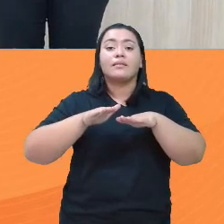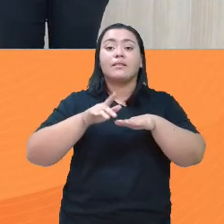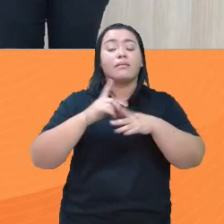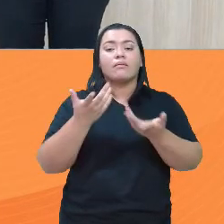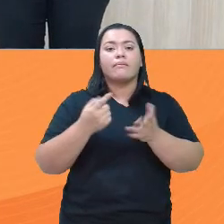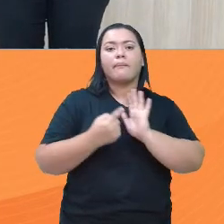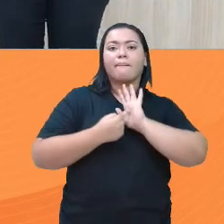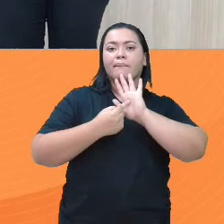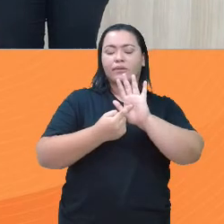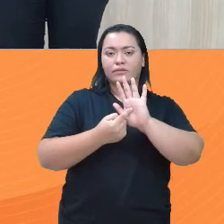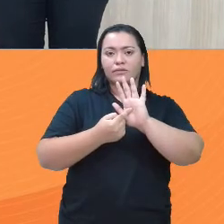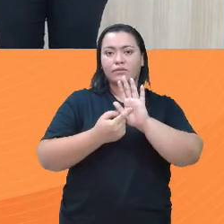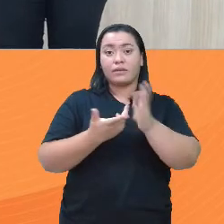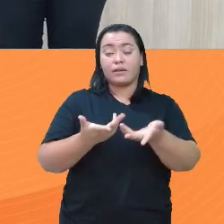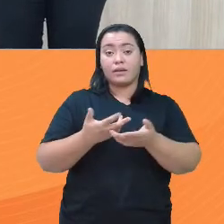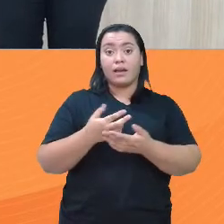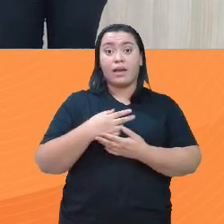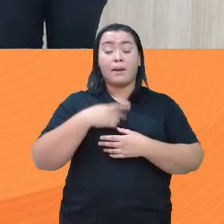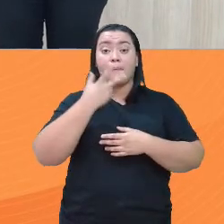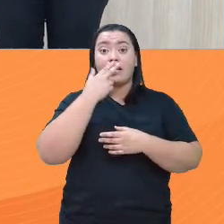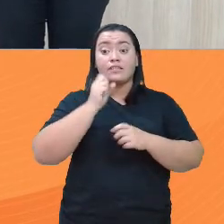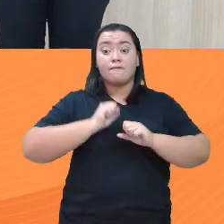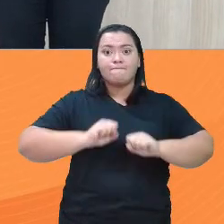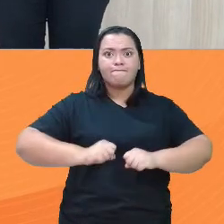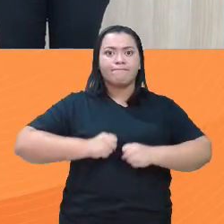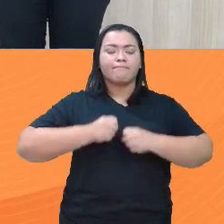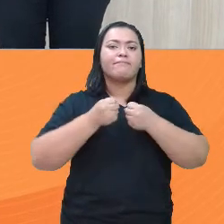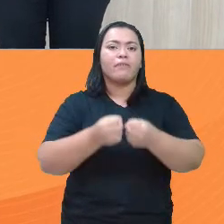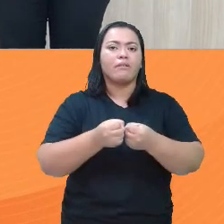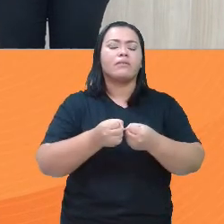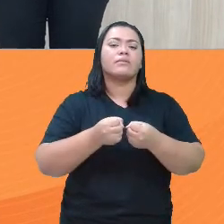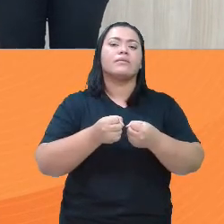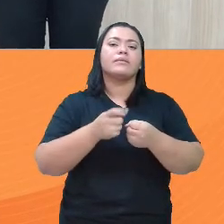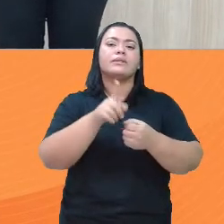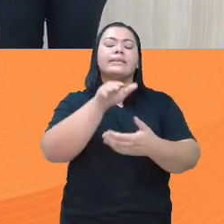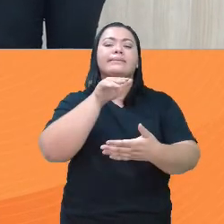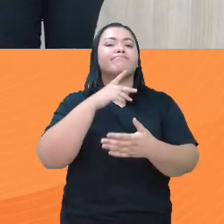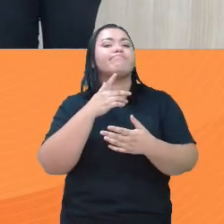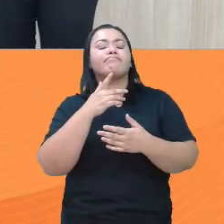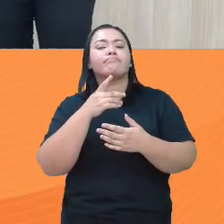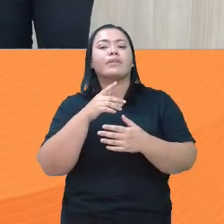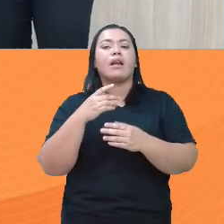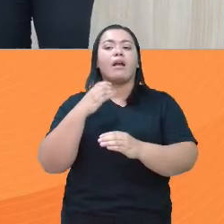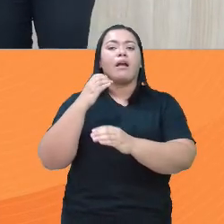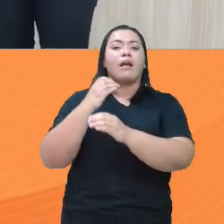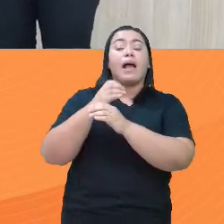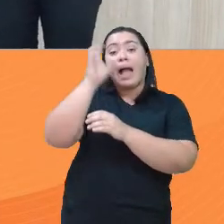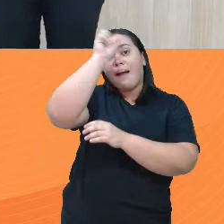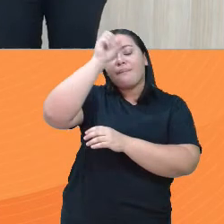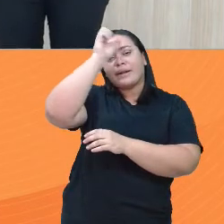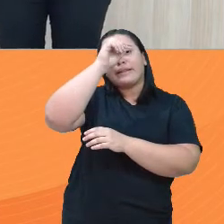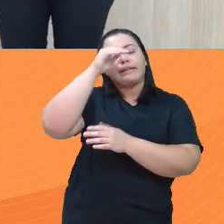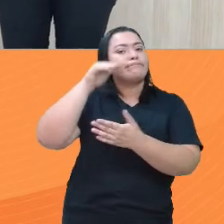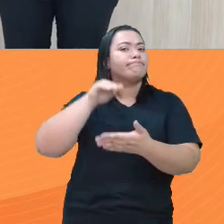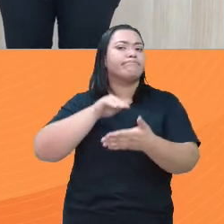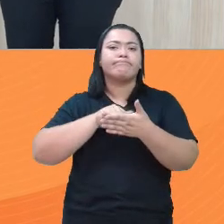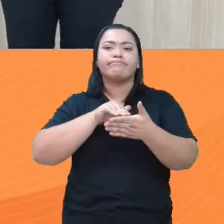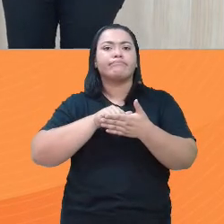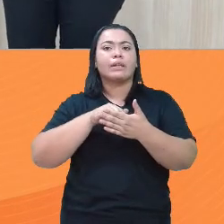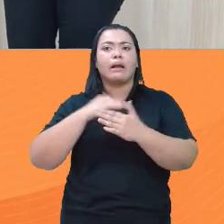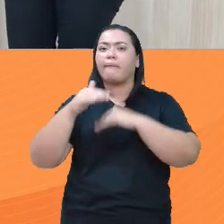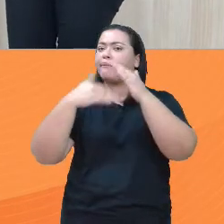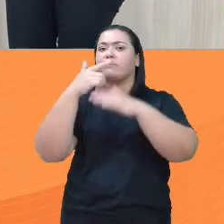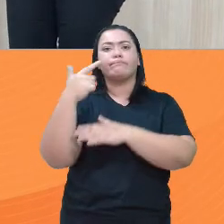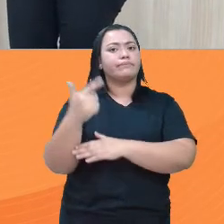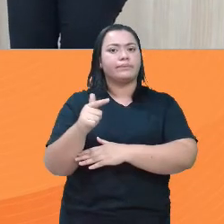e que ela vai vir com uma potência, que é uma potência que vai impedir a aprendizagem, vai impedir o desenvolvimento.